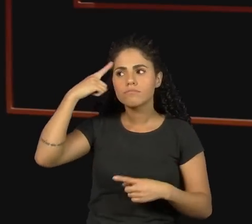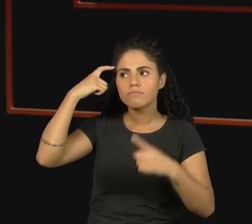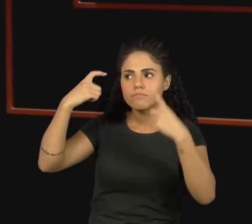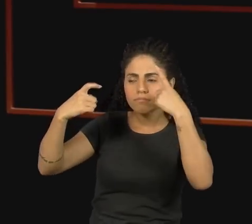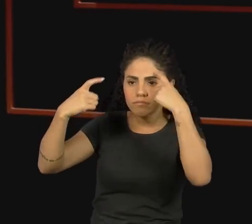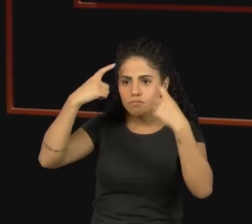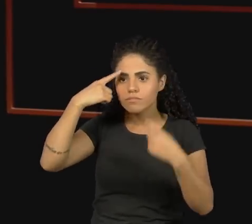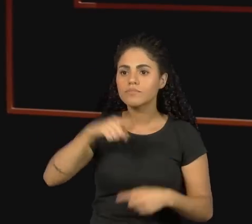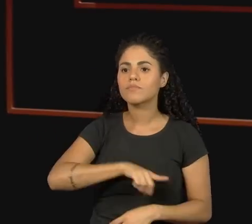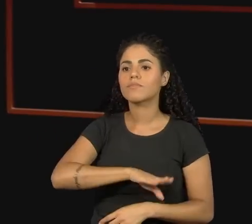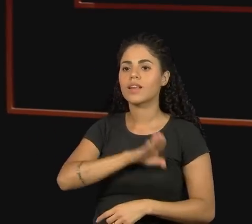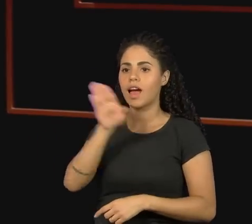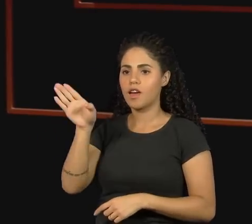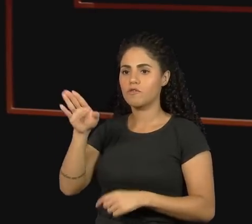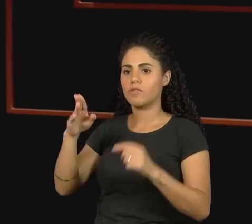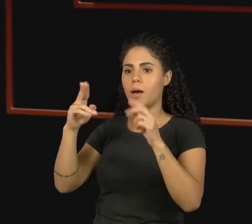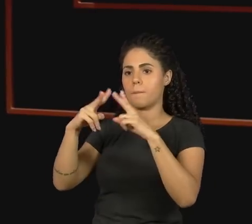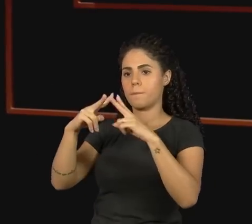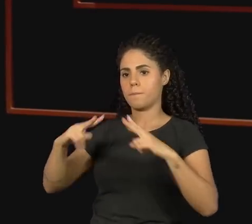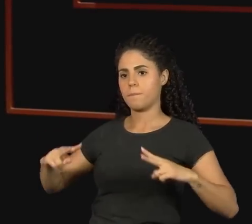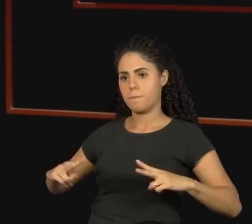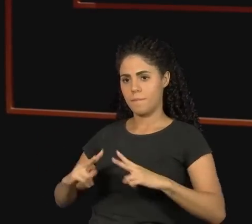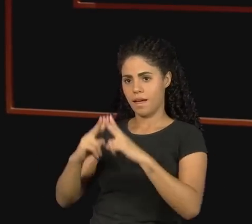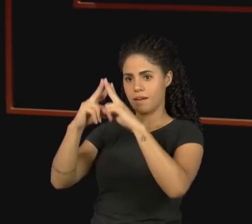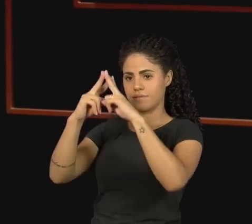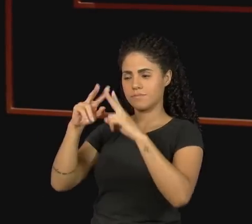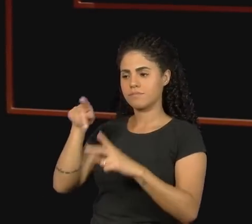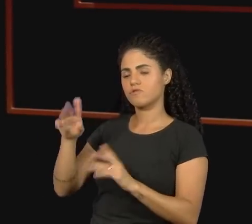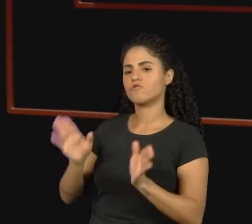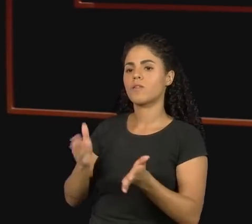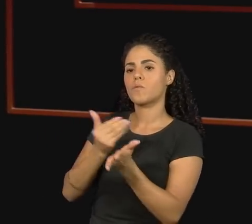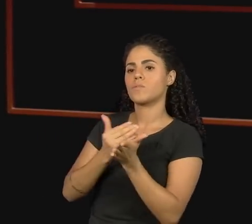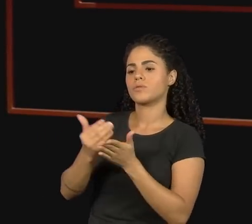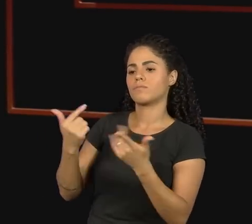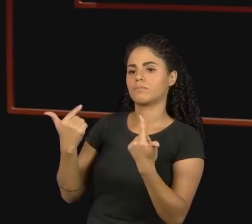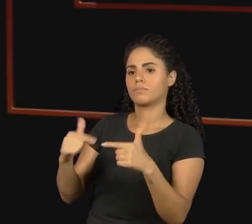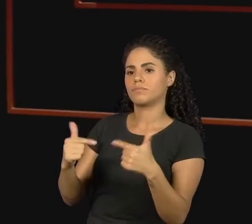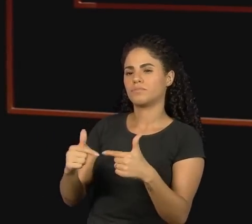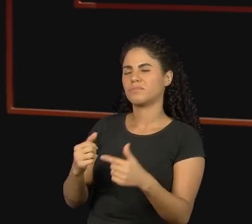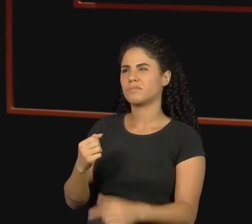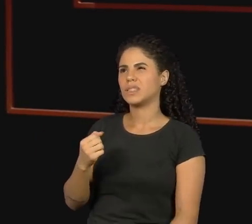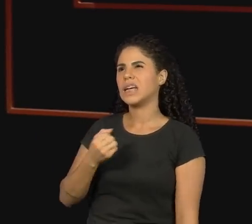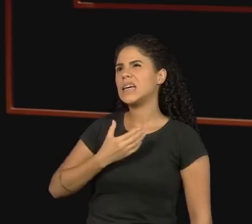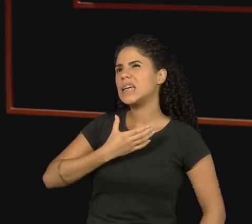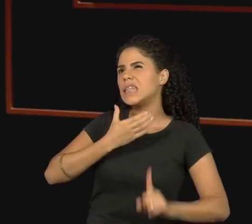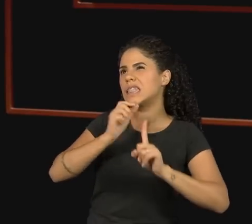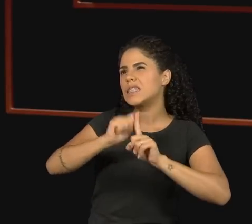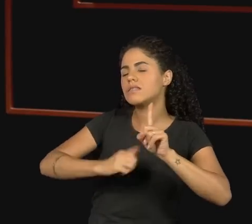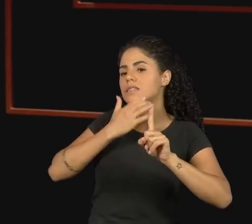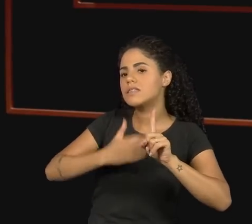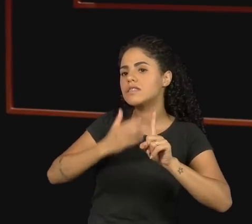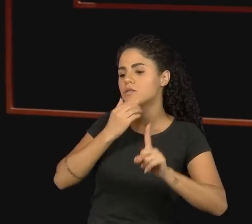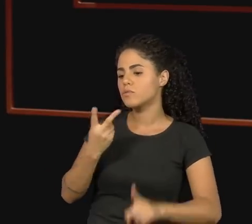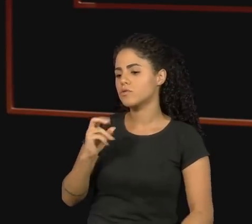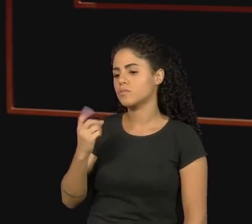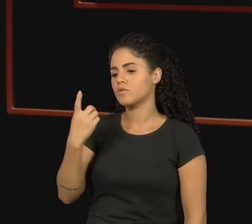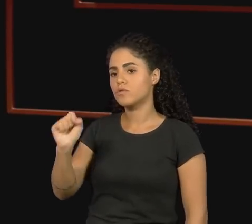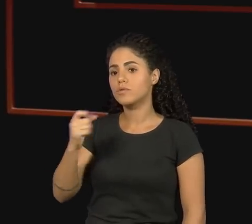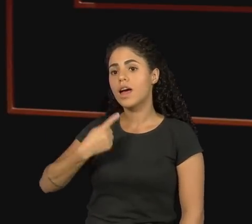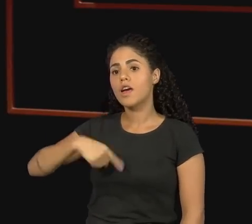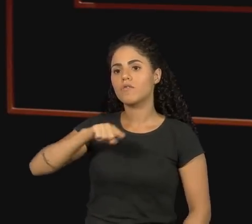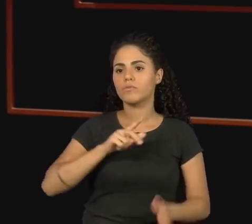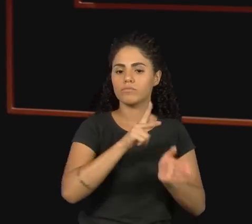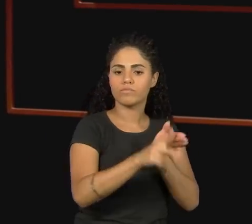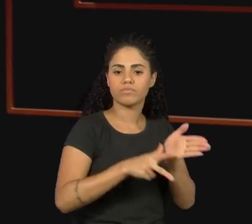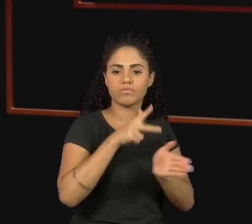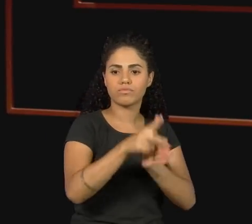fui para Paris antes de começarmos o processo. A gente tinha começado o processo em dezembro de 2018. Fui para Paris, fui num Trem Fantasma que